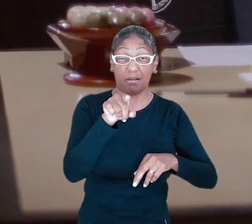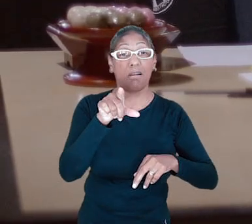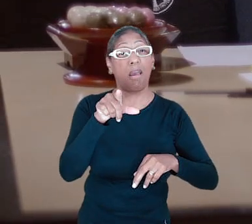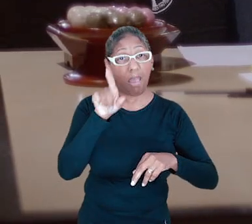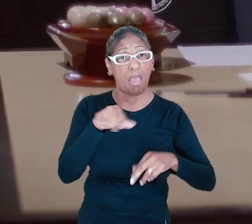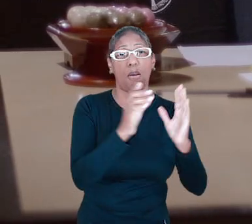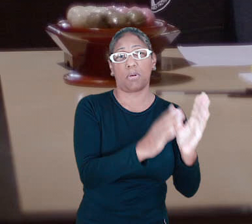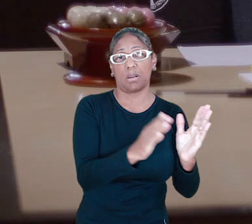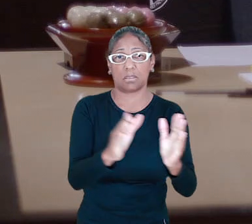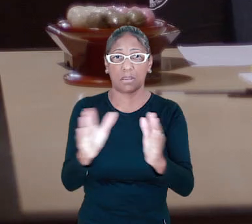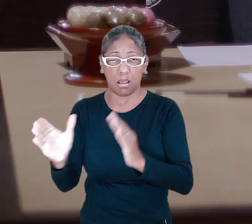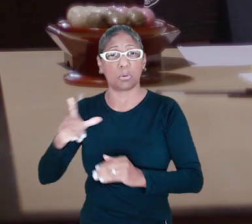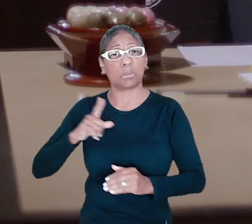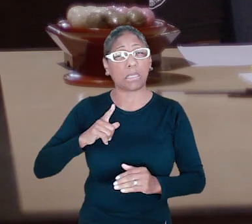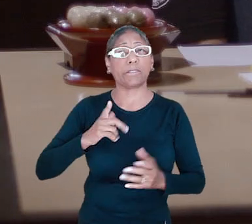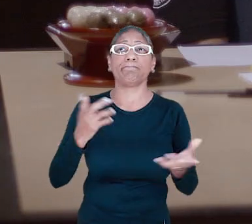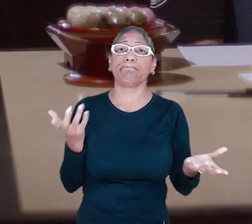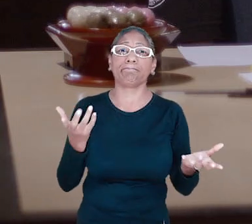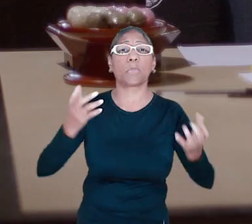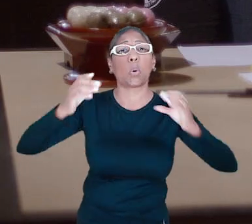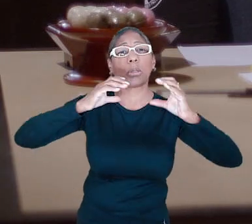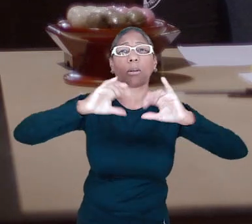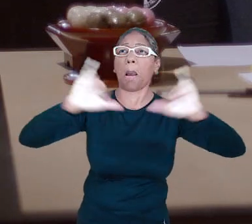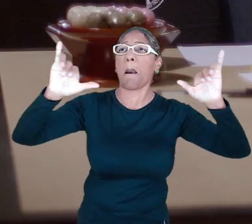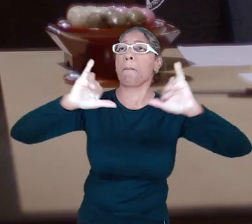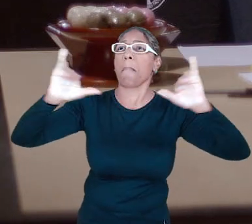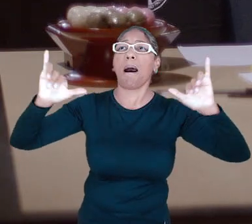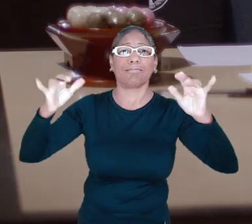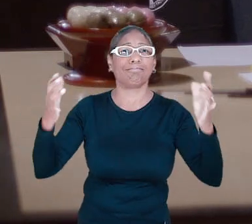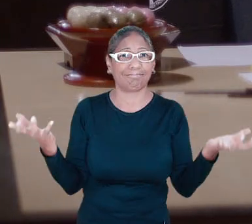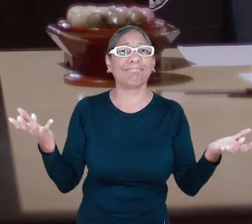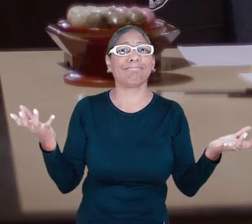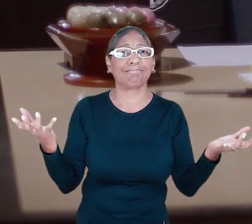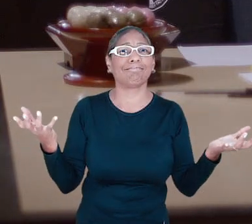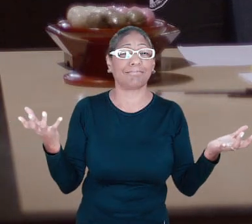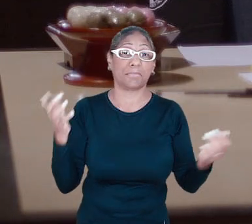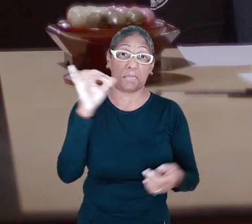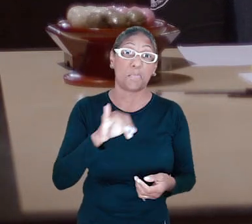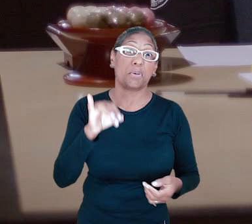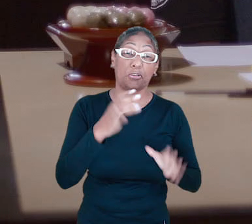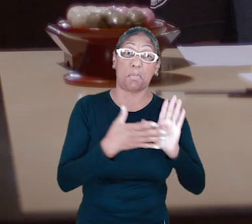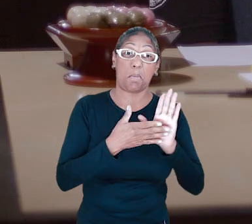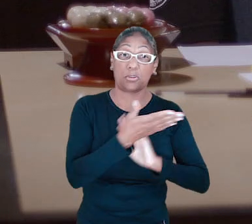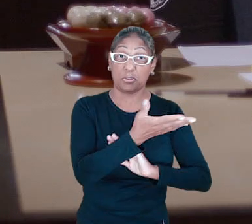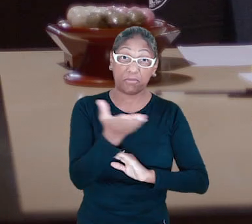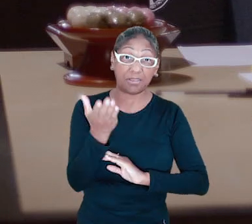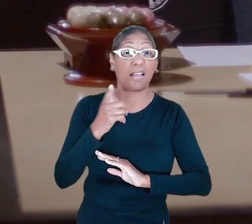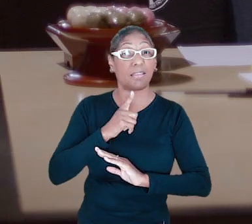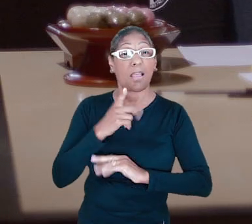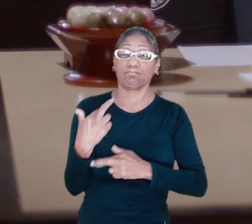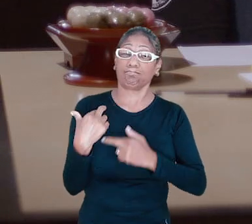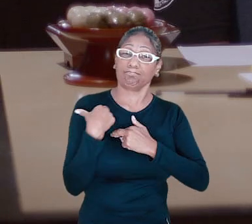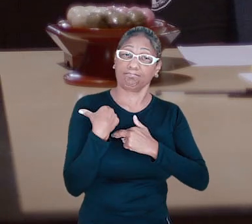ser super organizado, já ter várias questões de comunicação, marketing, tudo isso em dia, parece que vocês têm